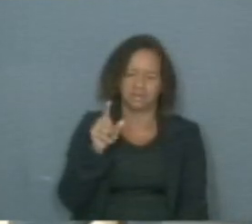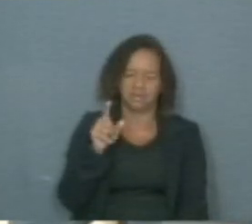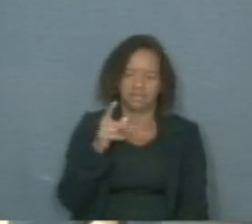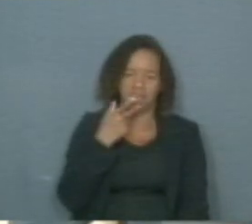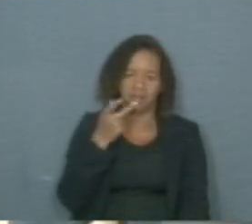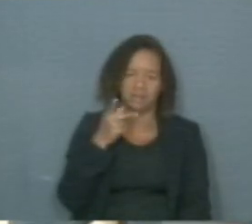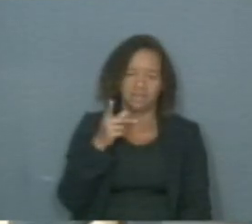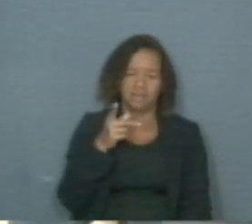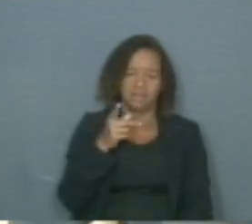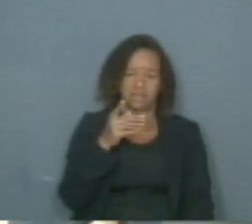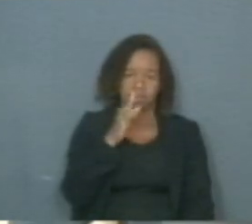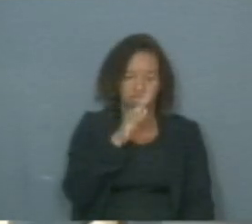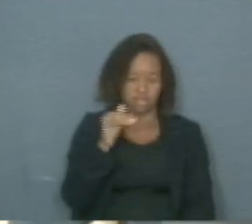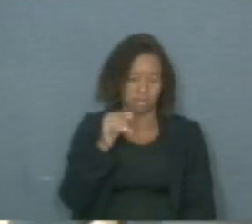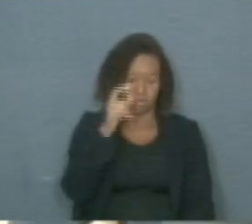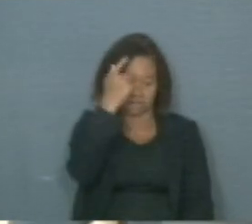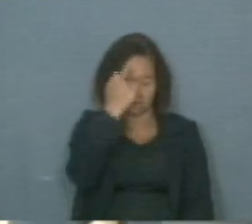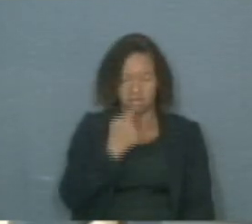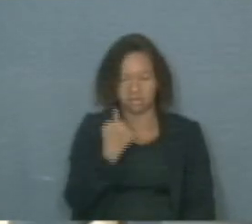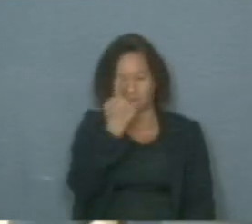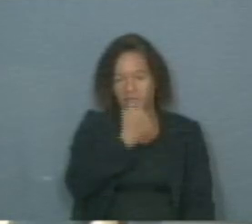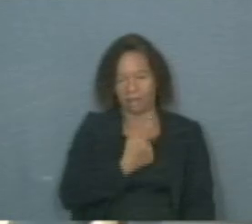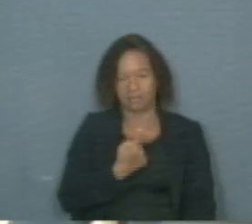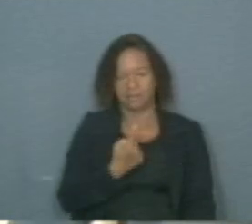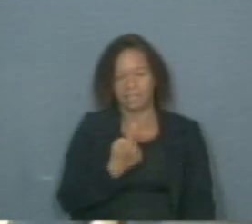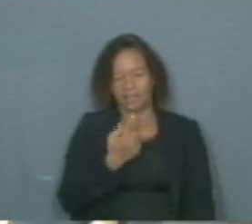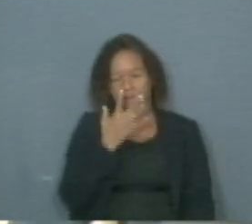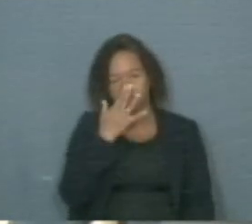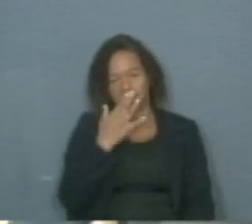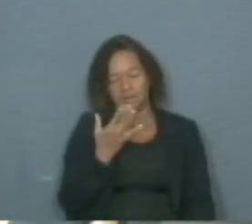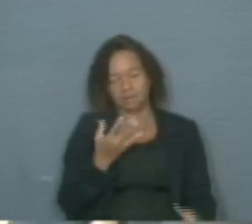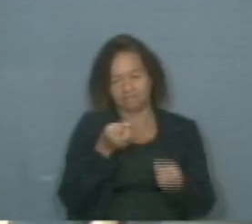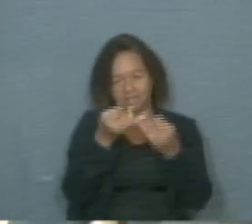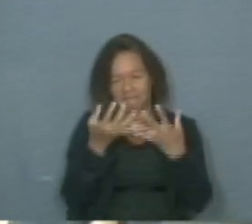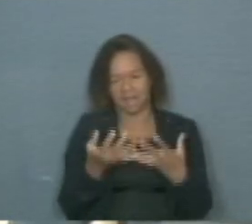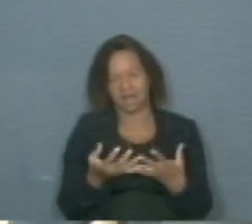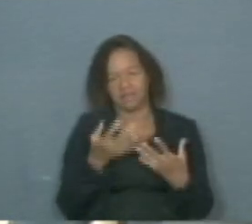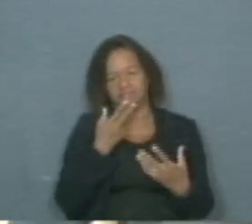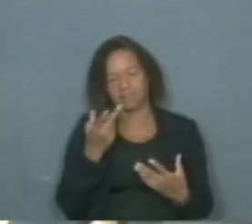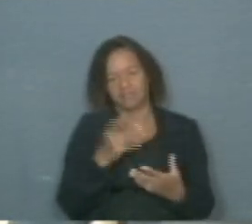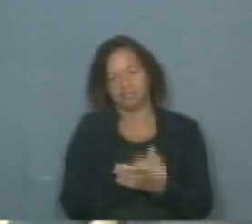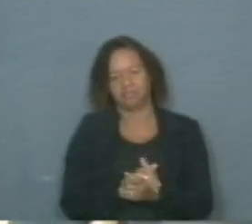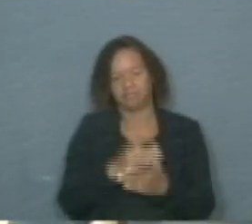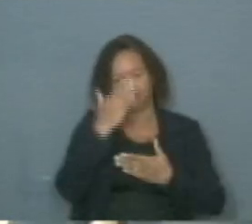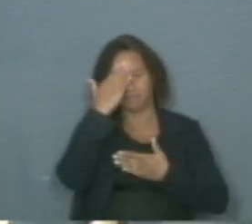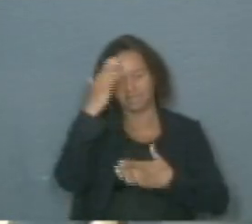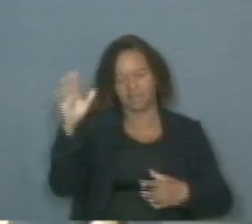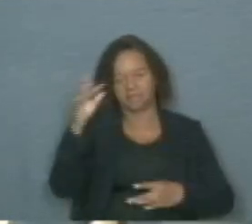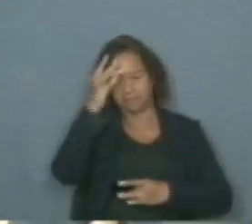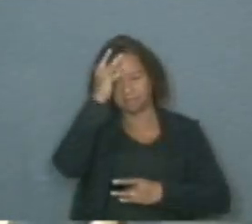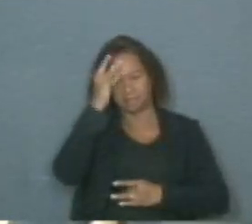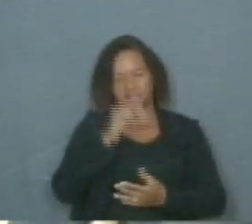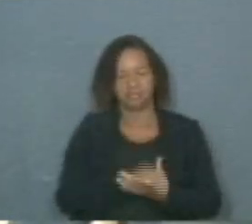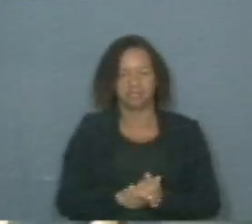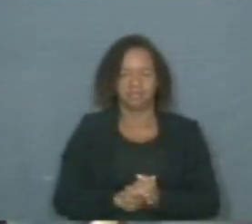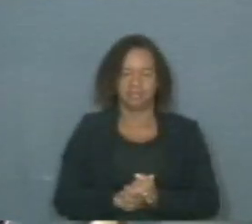faz, chame-os do que você é. Ficou evidente na fala da senhora. Obrigado pela parte.